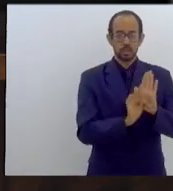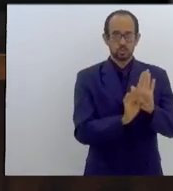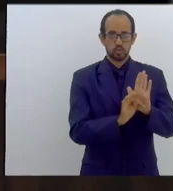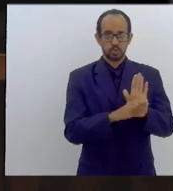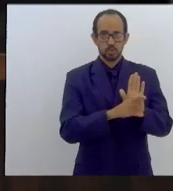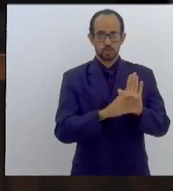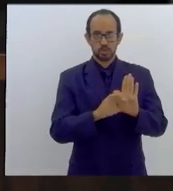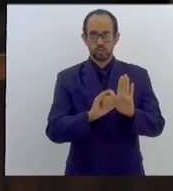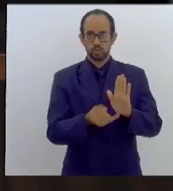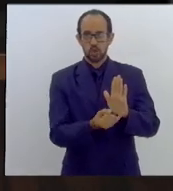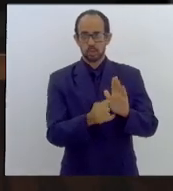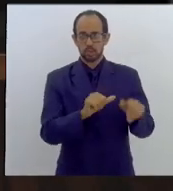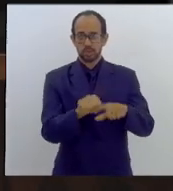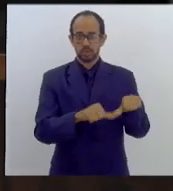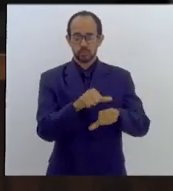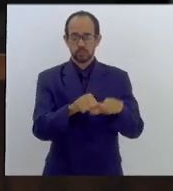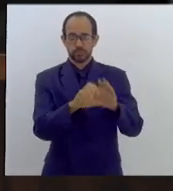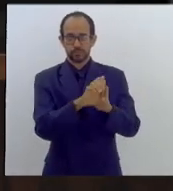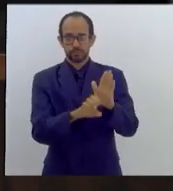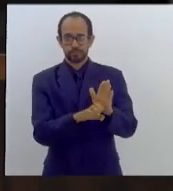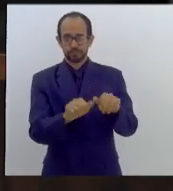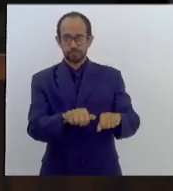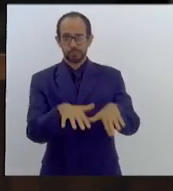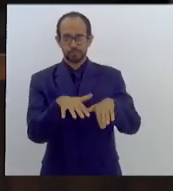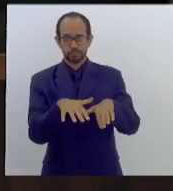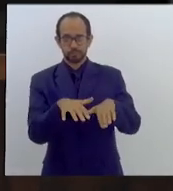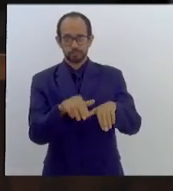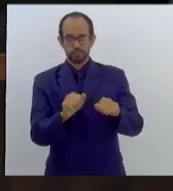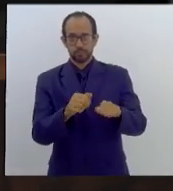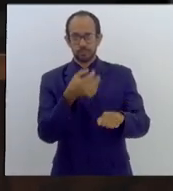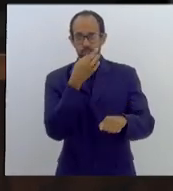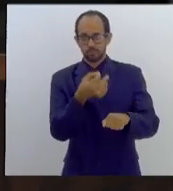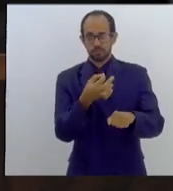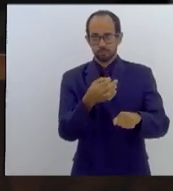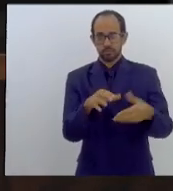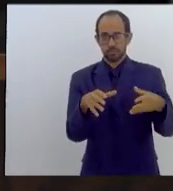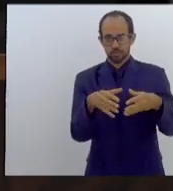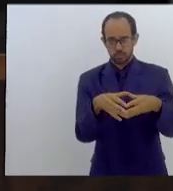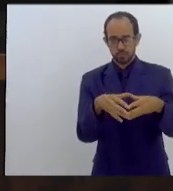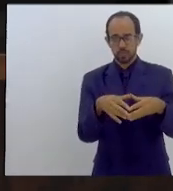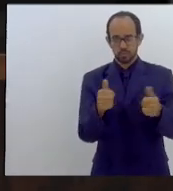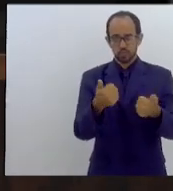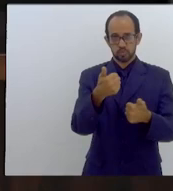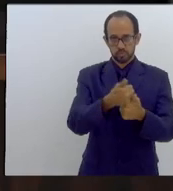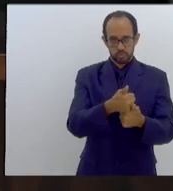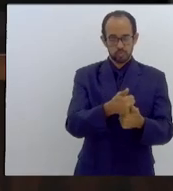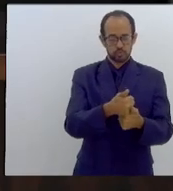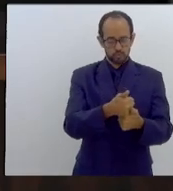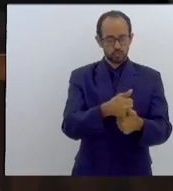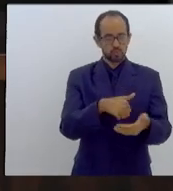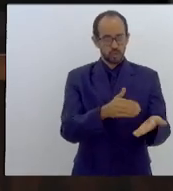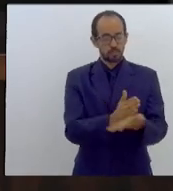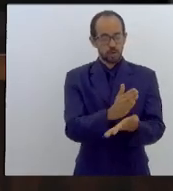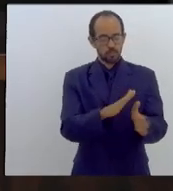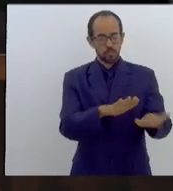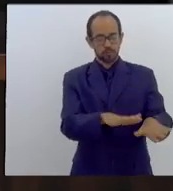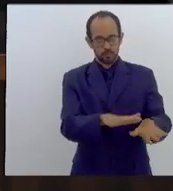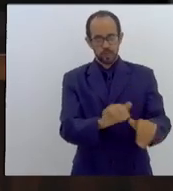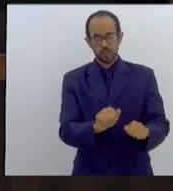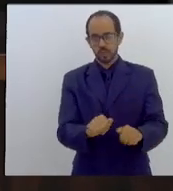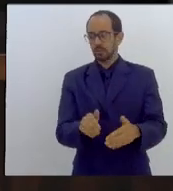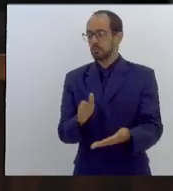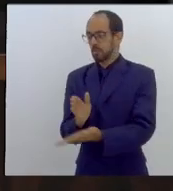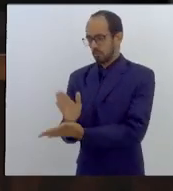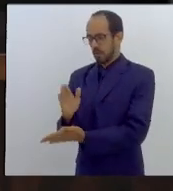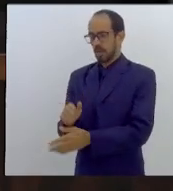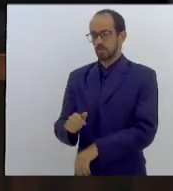que transforma as emendas de plenário e os pareceres das comissões em substitutivos. Senhores que aprovam, nesse como estão